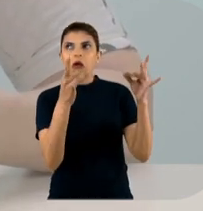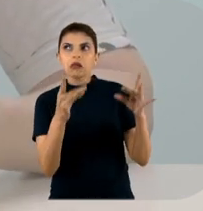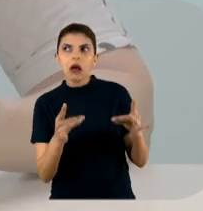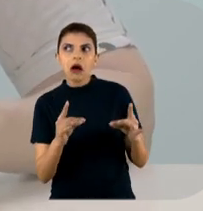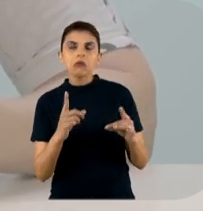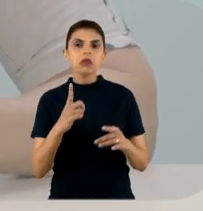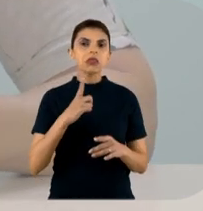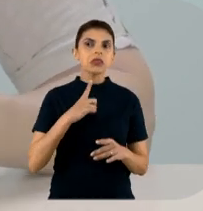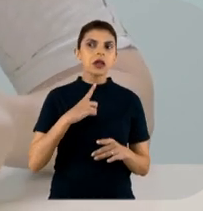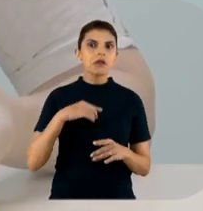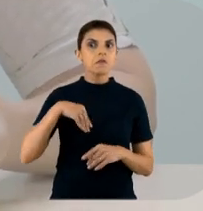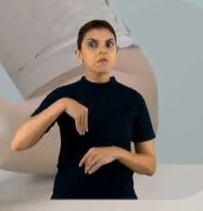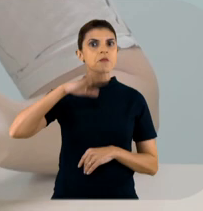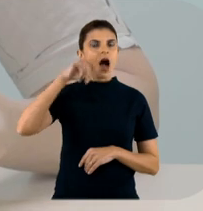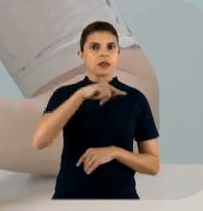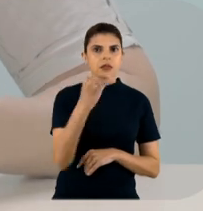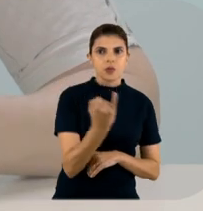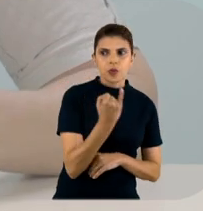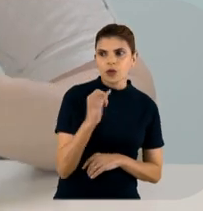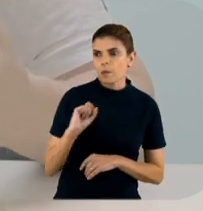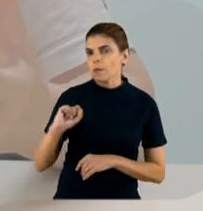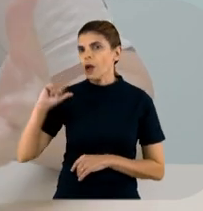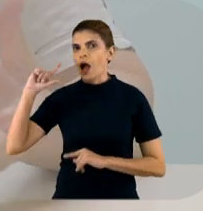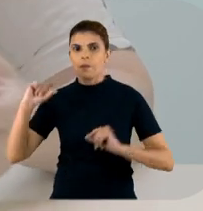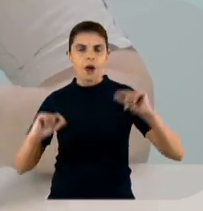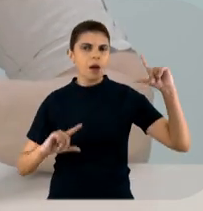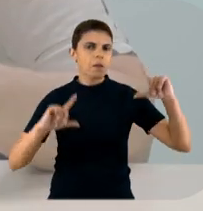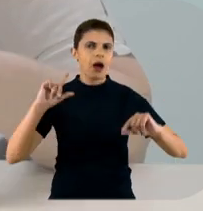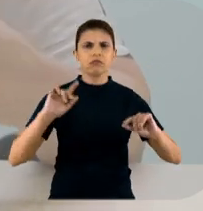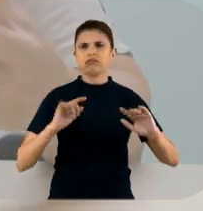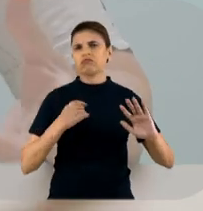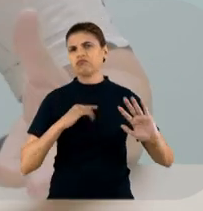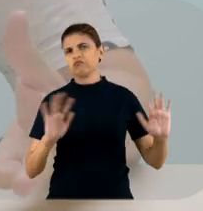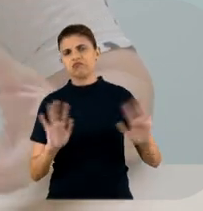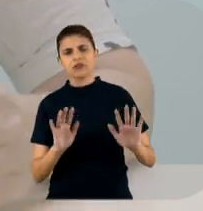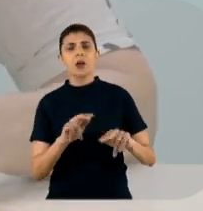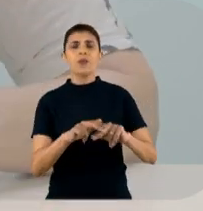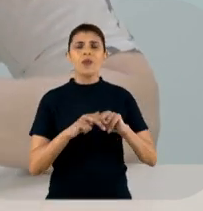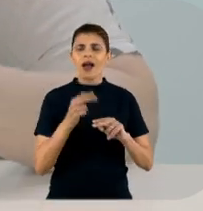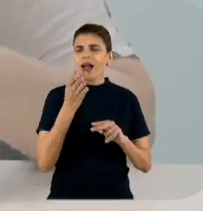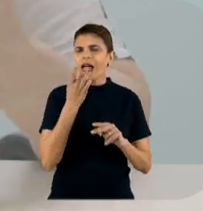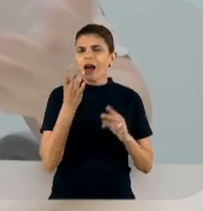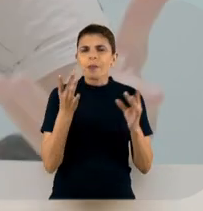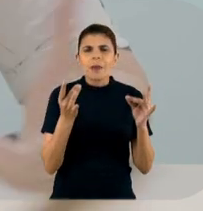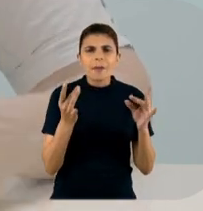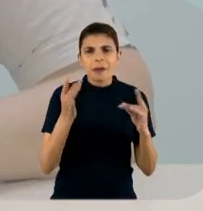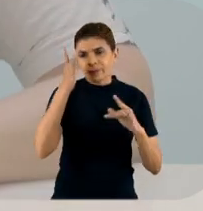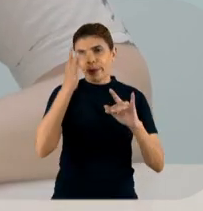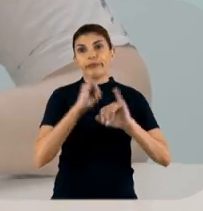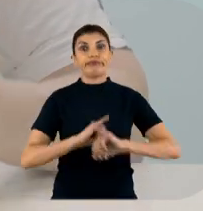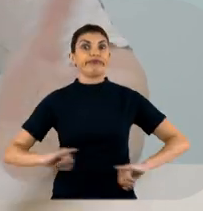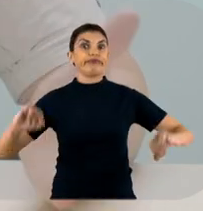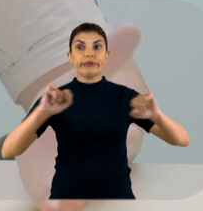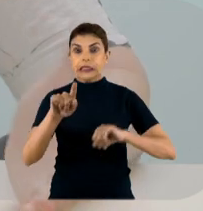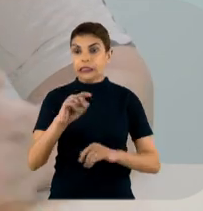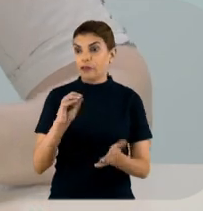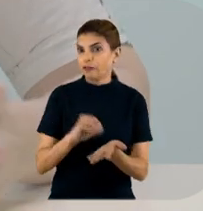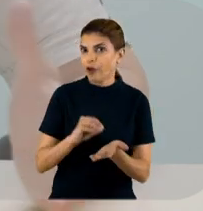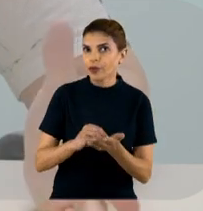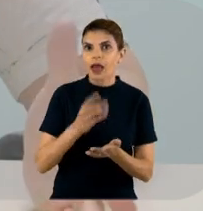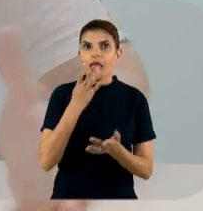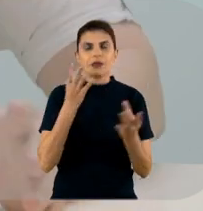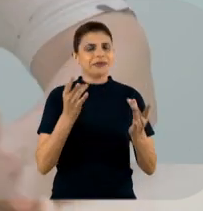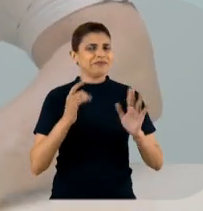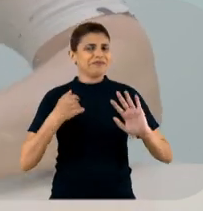alguma coisa tem maior especificidade né essa história da anosmia da falta de Paladar que ganhou a mídia como uma coisa fundamental